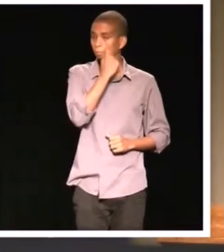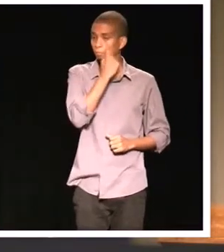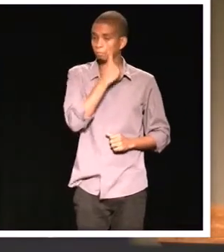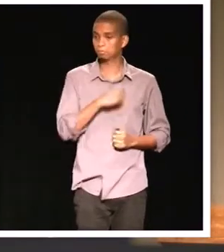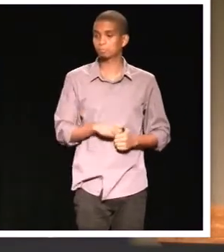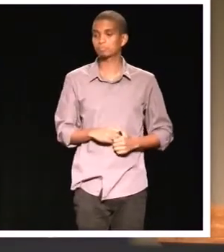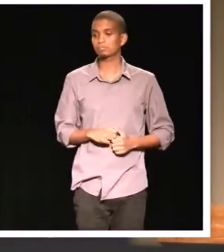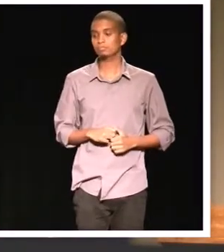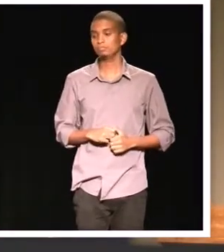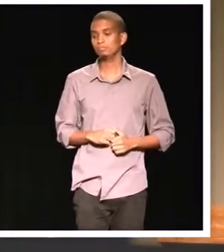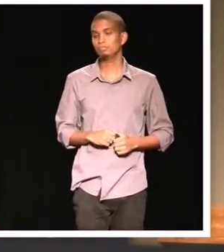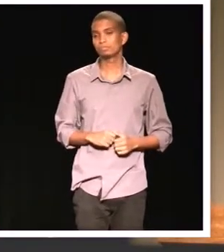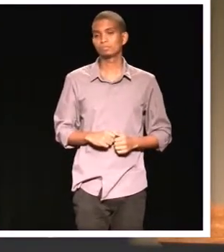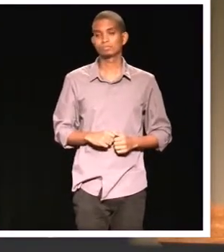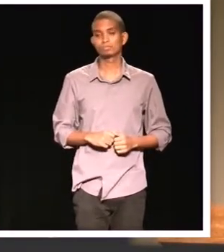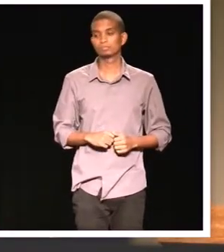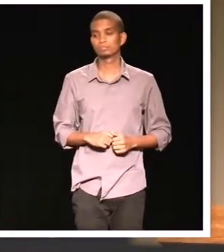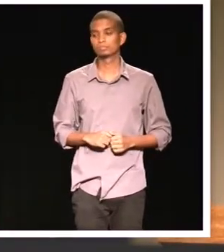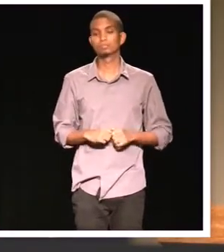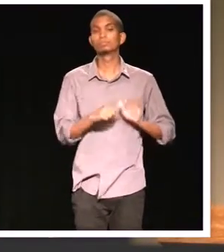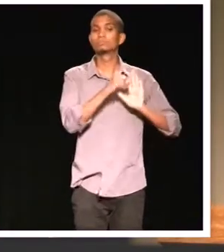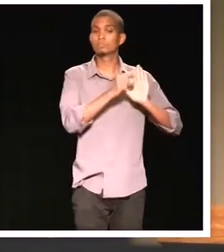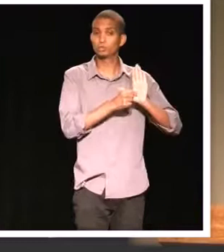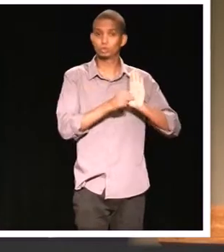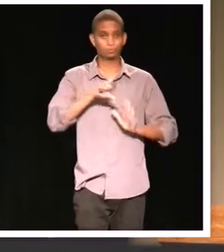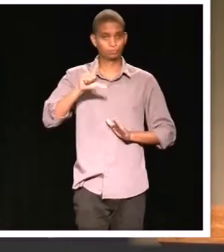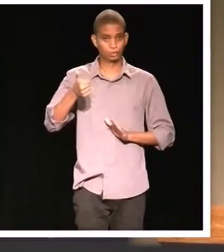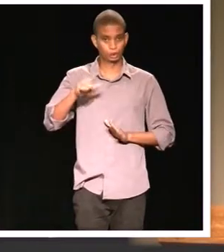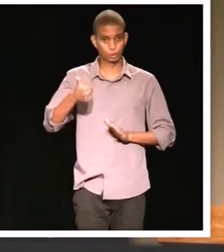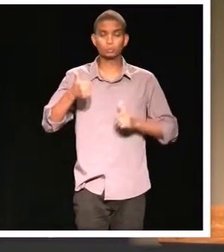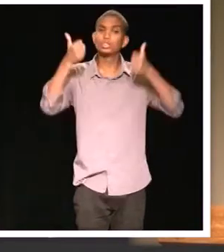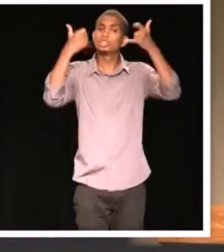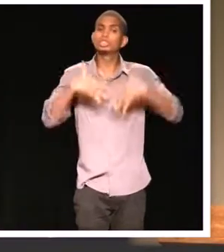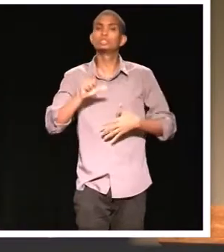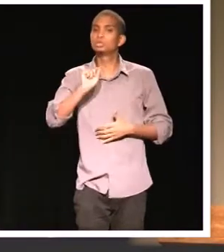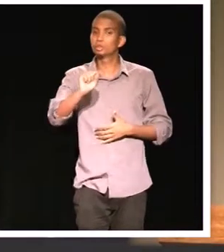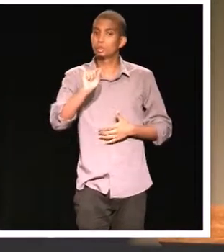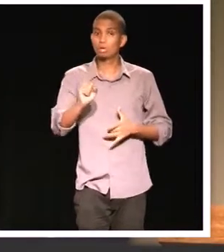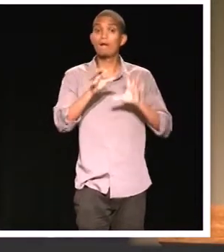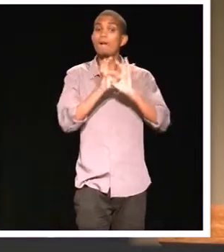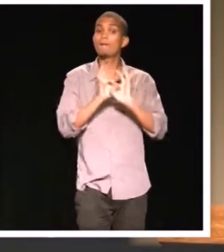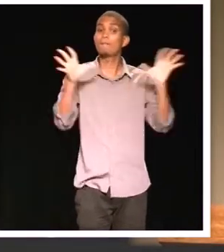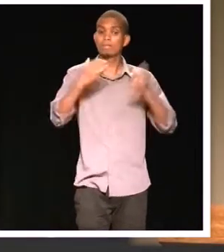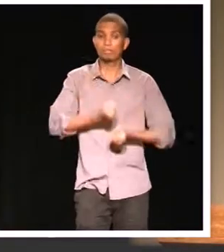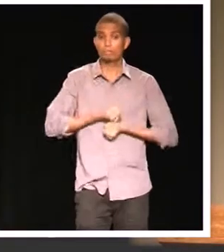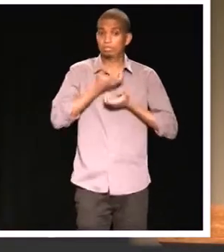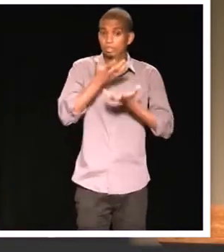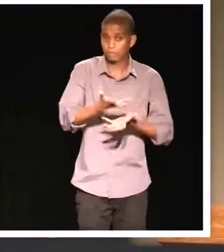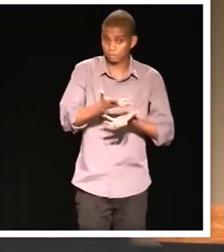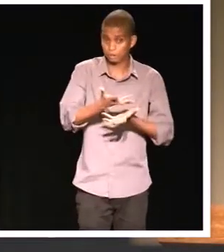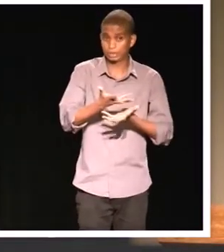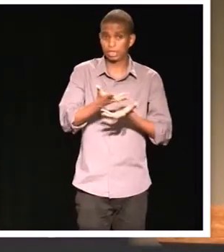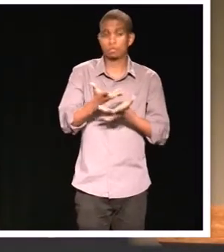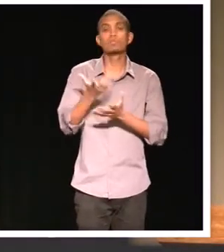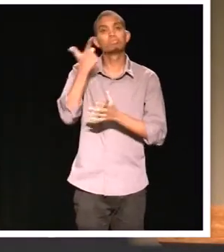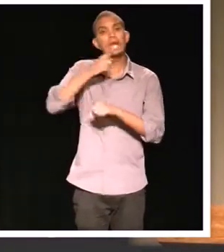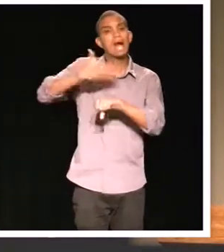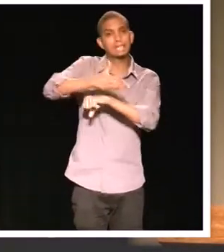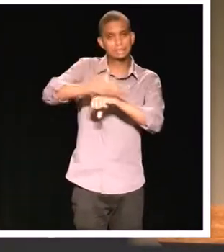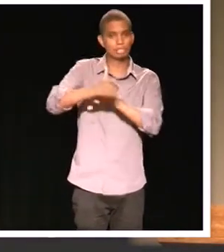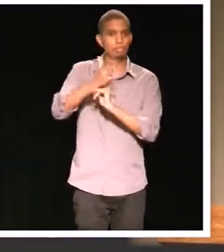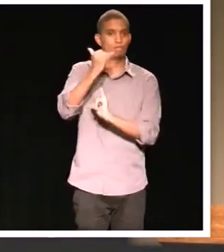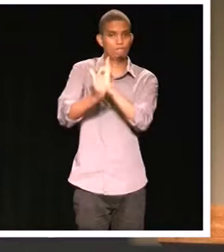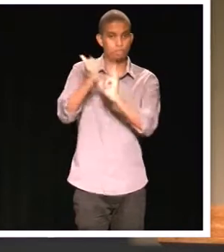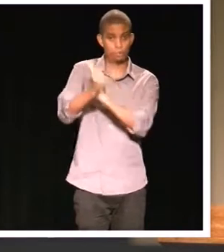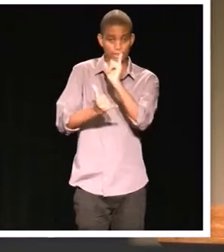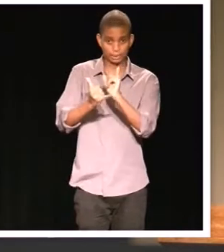Logo tem esse outro. Artigo 21. A liberdade de expressão e de opinião e acesso à informação da Convenção